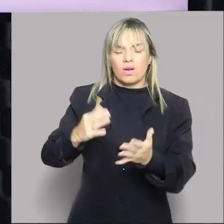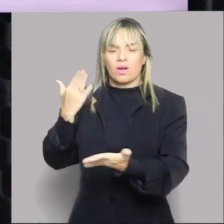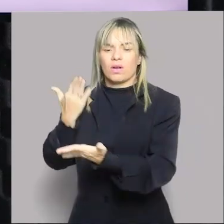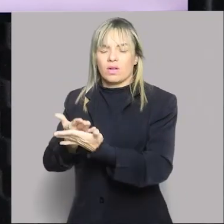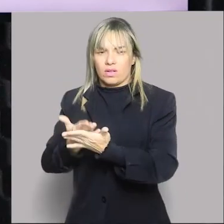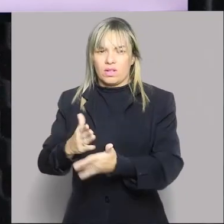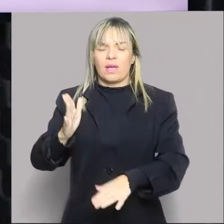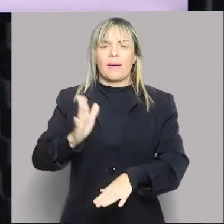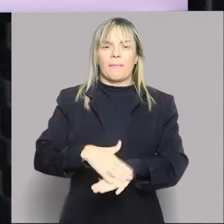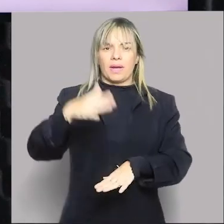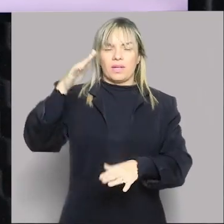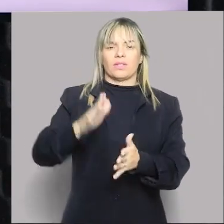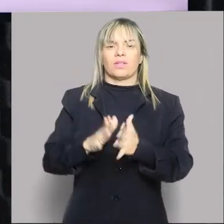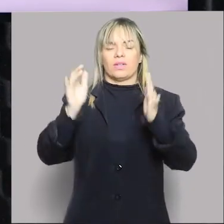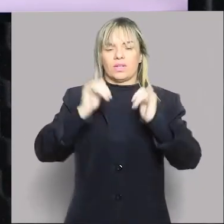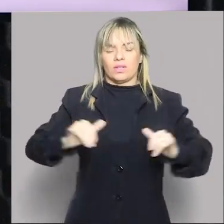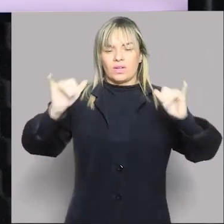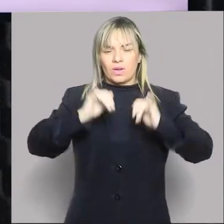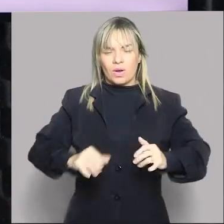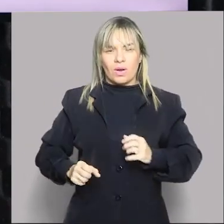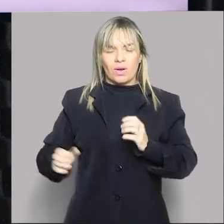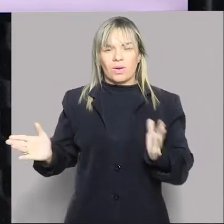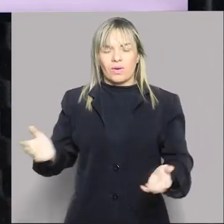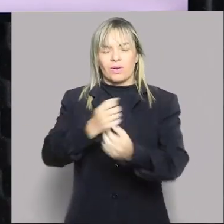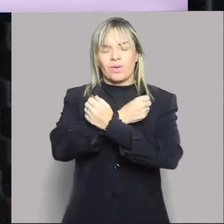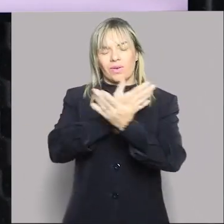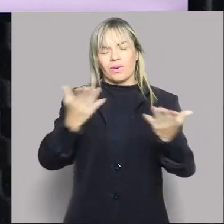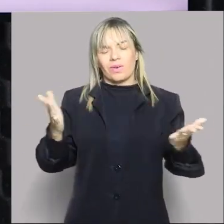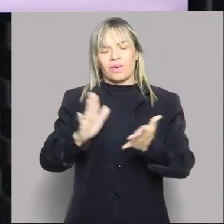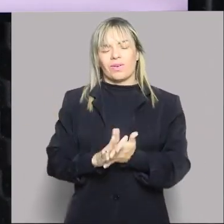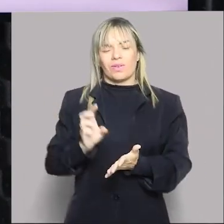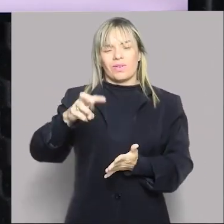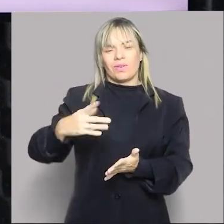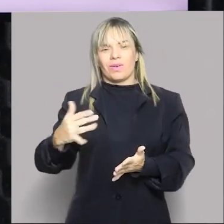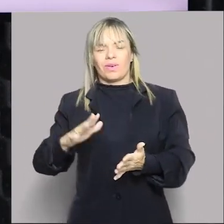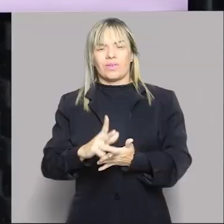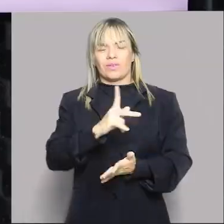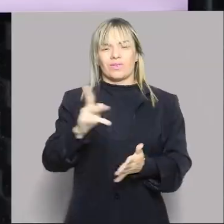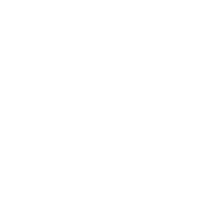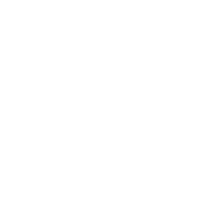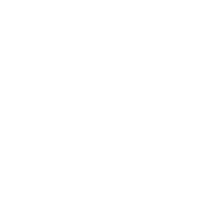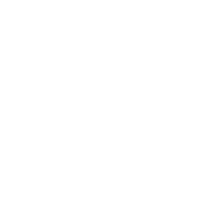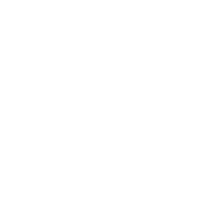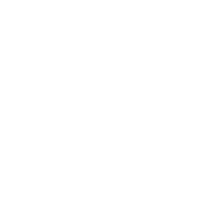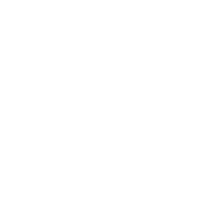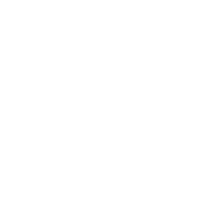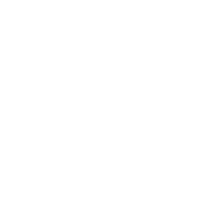Tem mais coisa lá para vocês. Corram lá, gente. Um abraço, professor Marco Dominici. Fui.